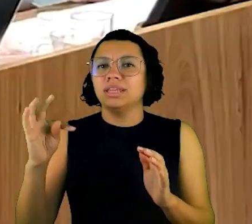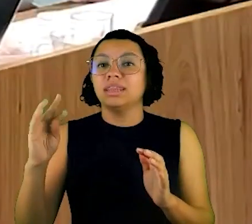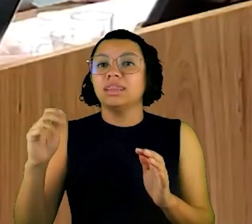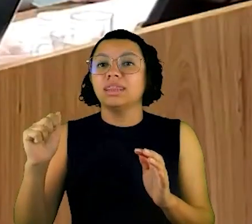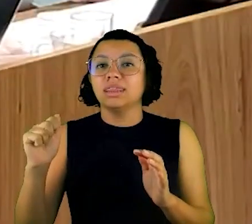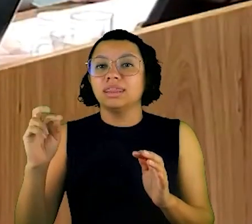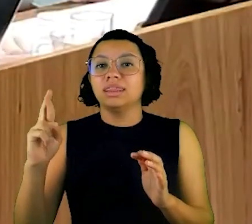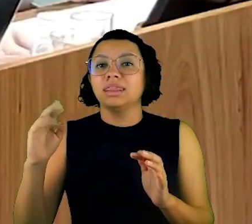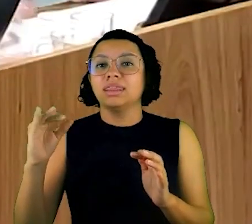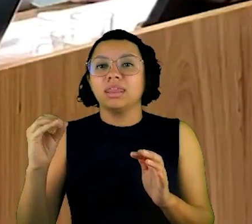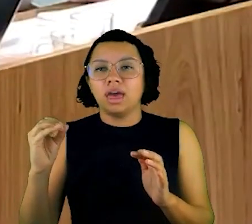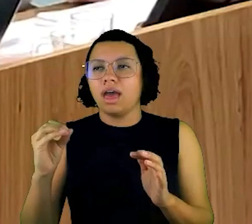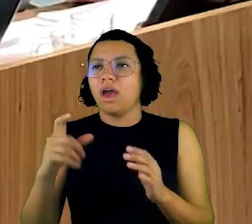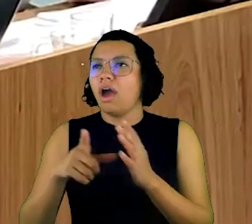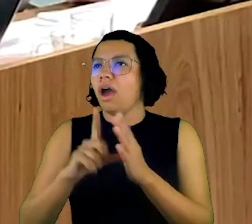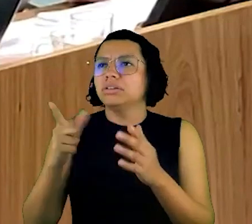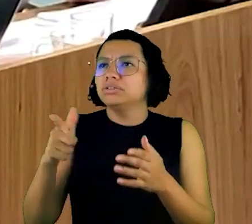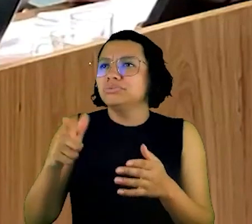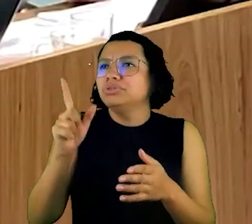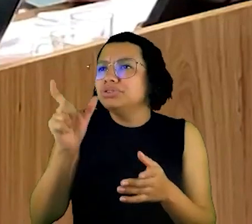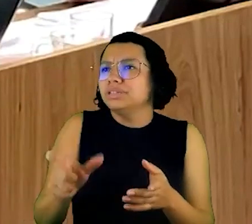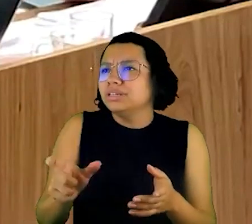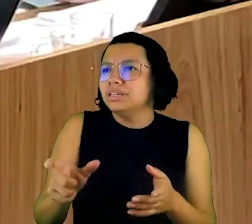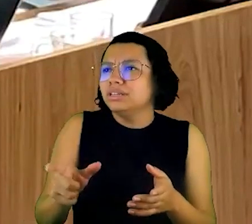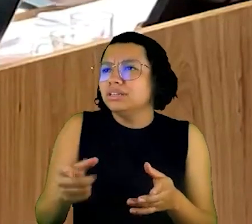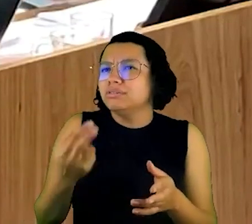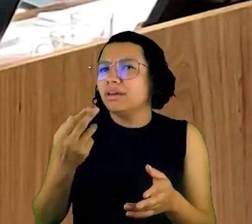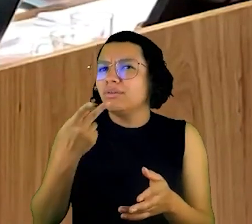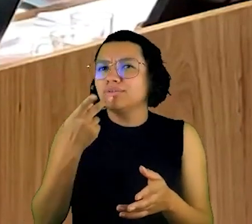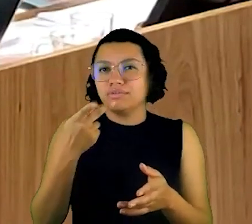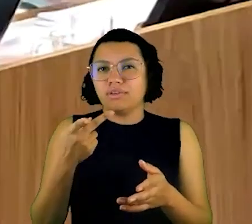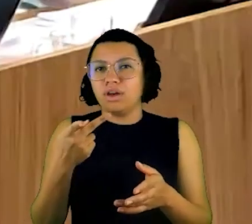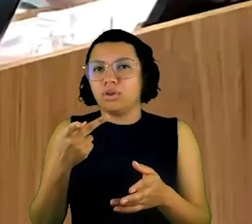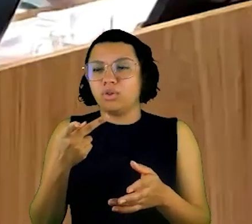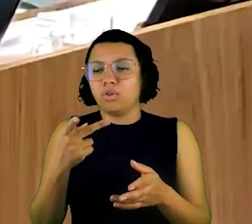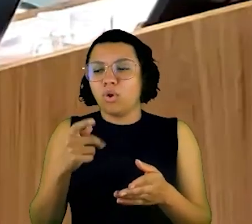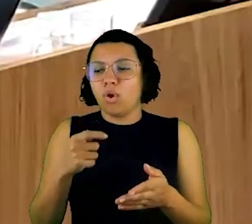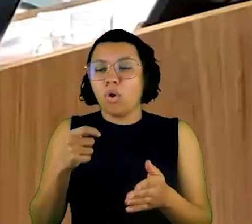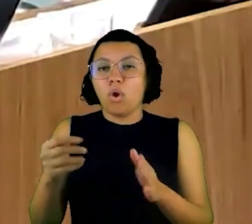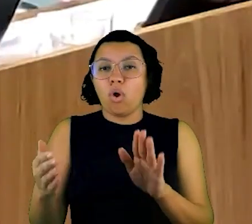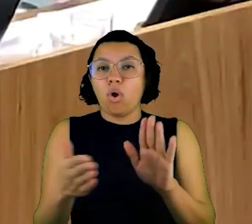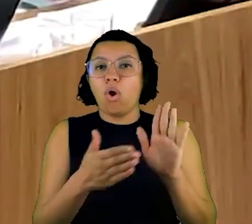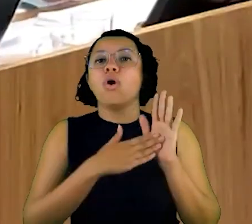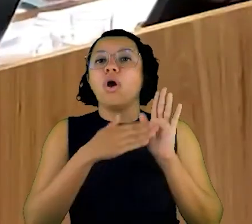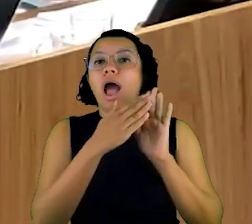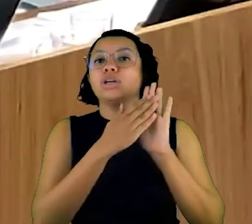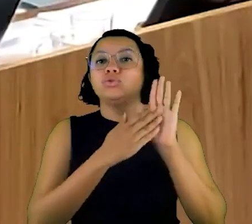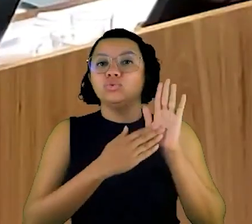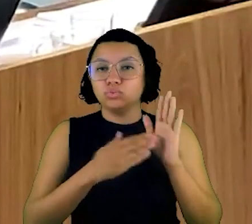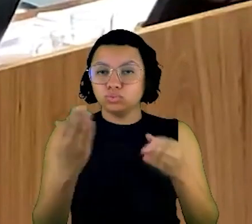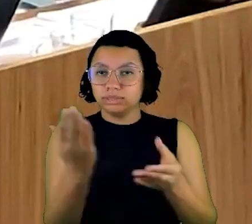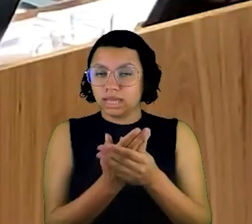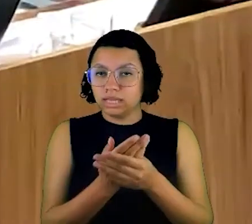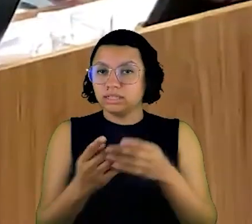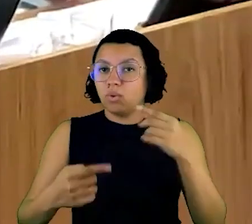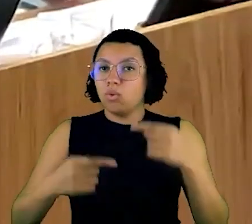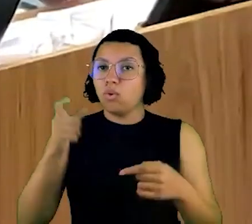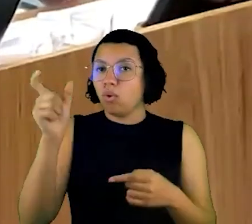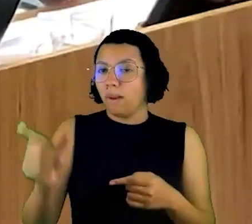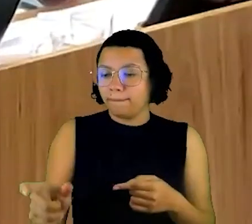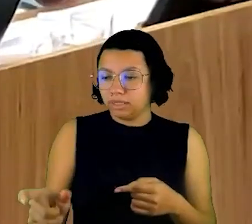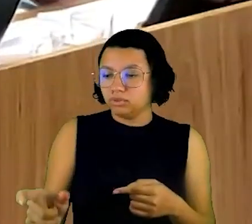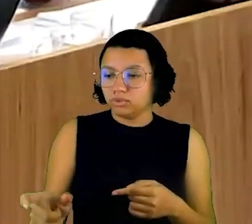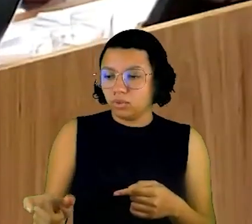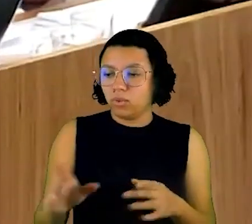não tinha isso, antes era aquilo que você falou mesmo, né? De propor contra uma pessoa que não sabia onde é que estava essa pessoa. Tanto é